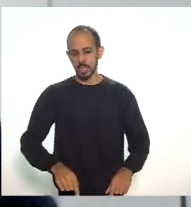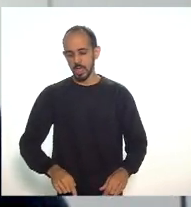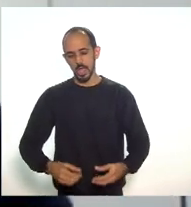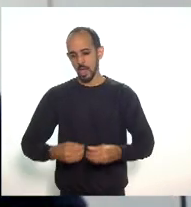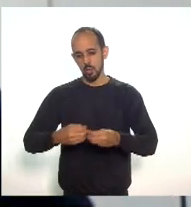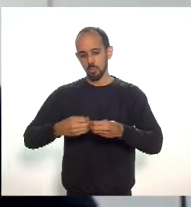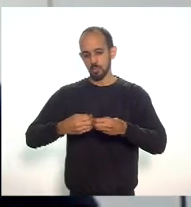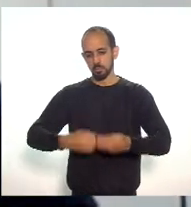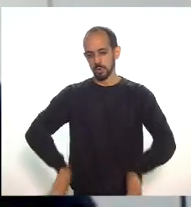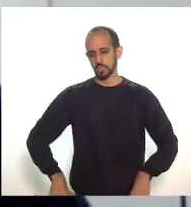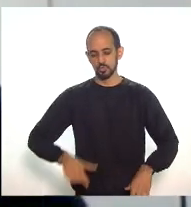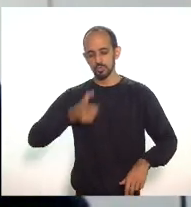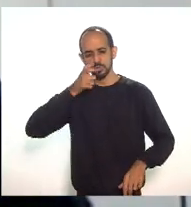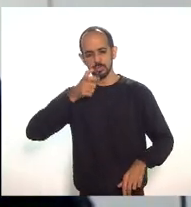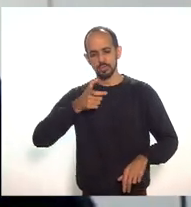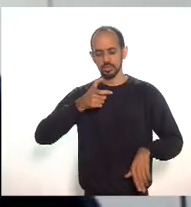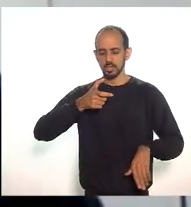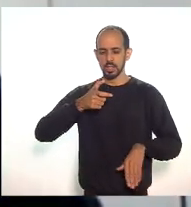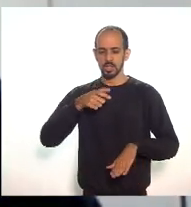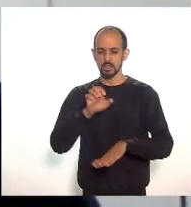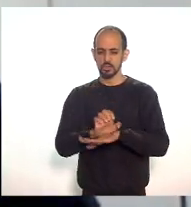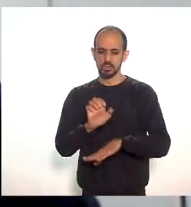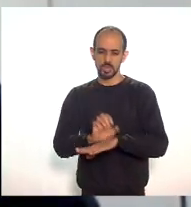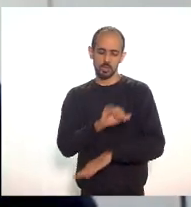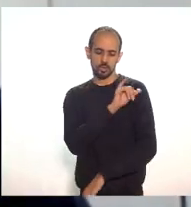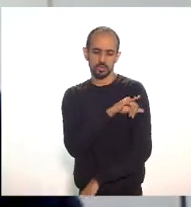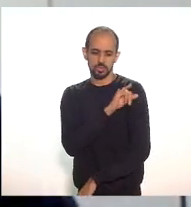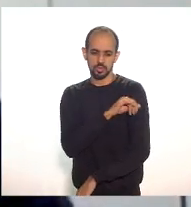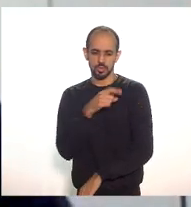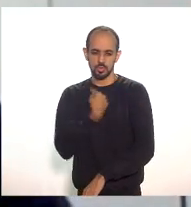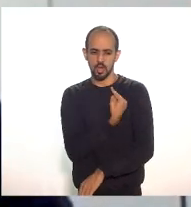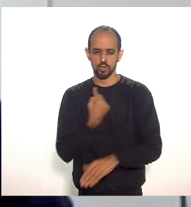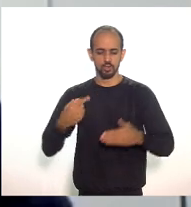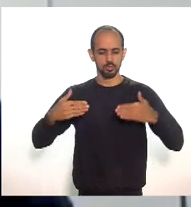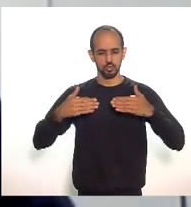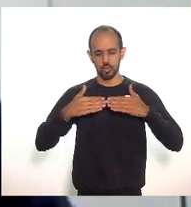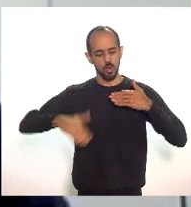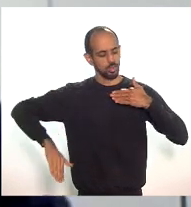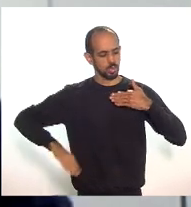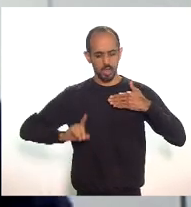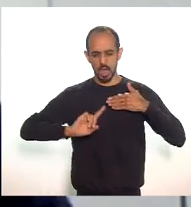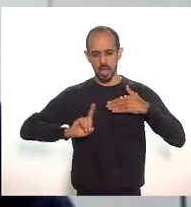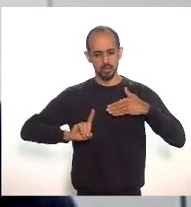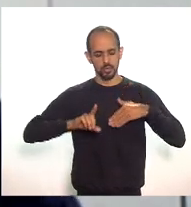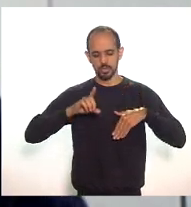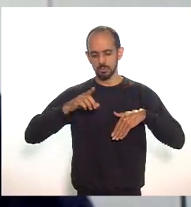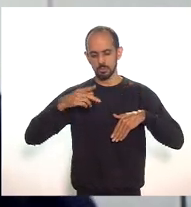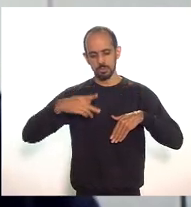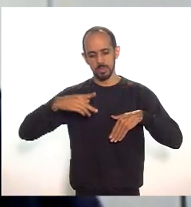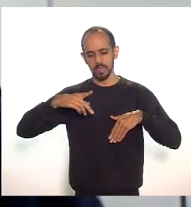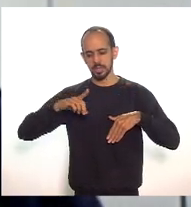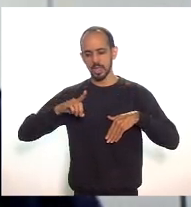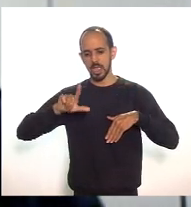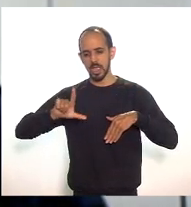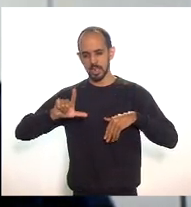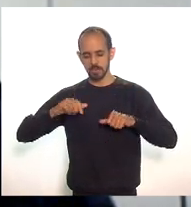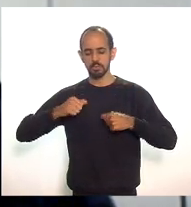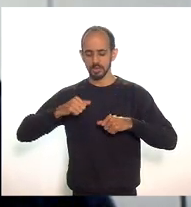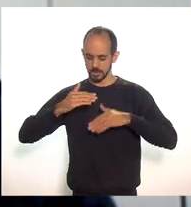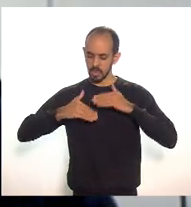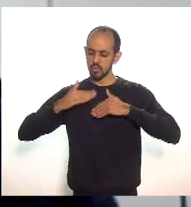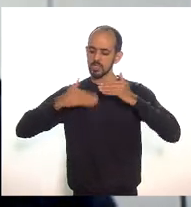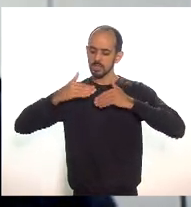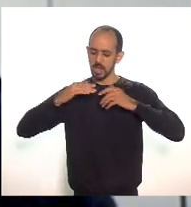aos interesses Públicos do Estado do Rio de Janeiro pra gente a contrário a gente entende que esse PDF nos permite avançar nessa discussão ou